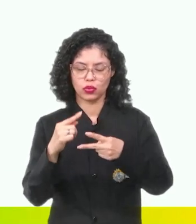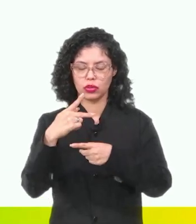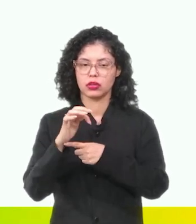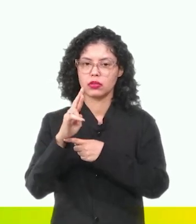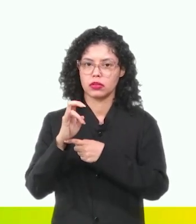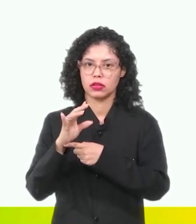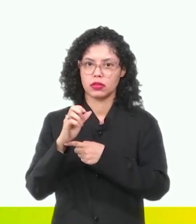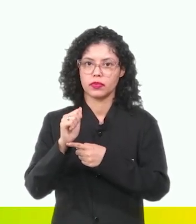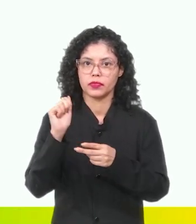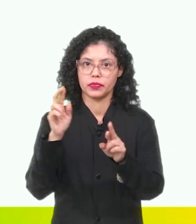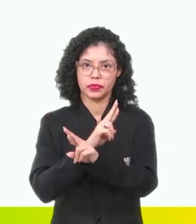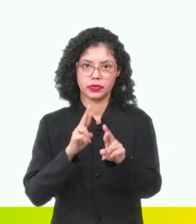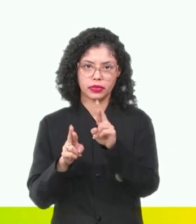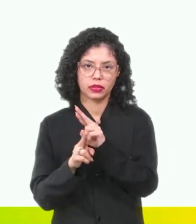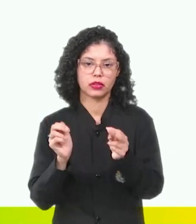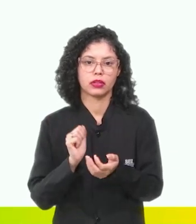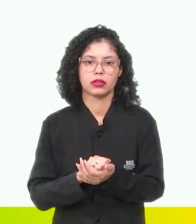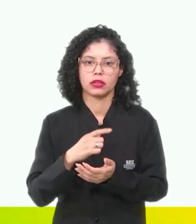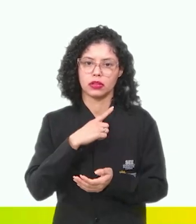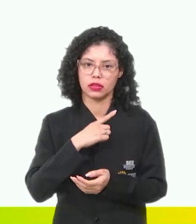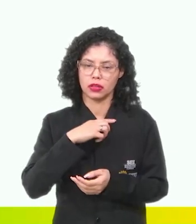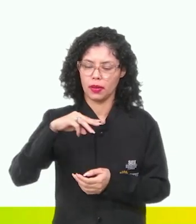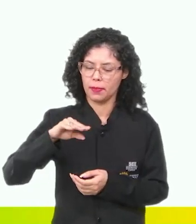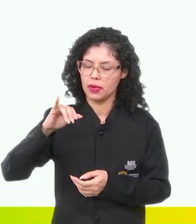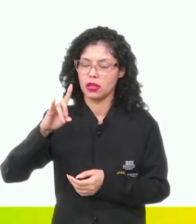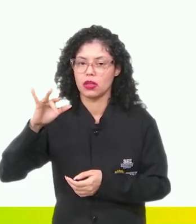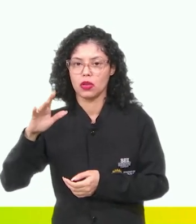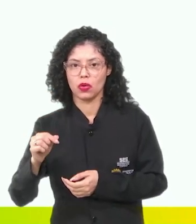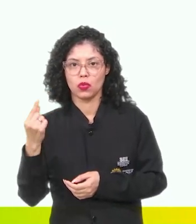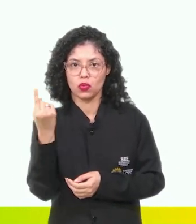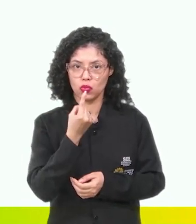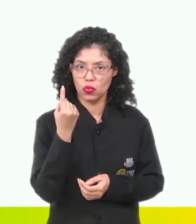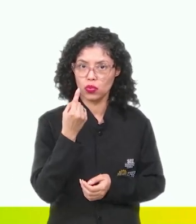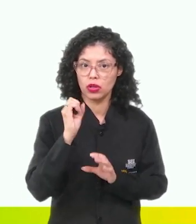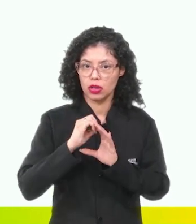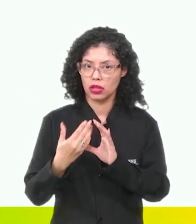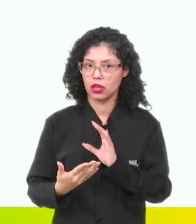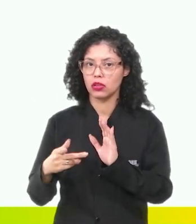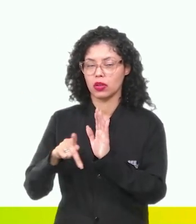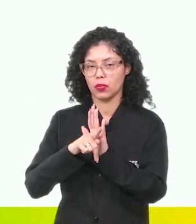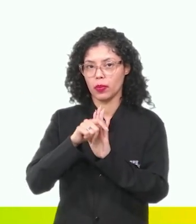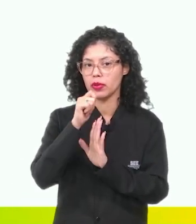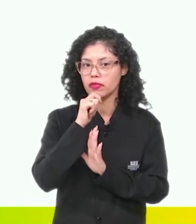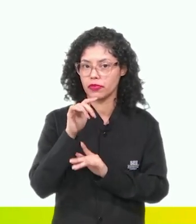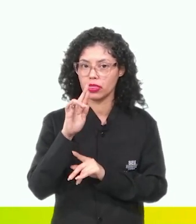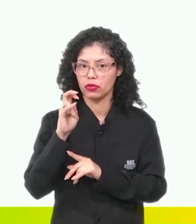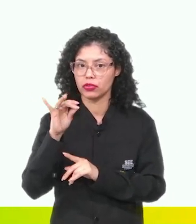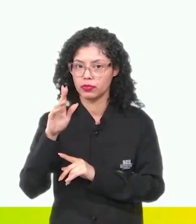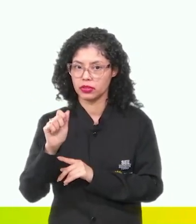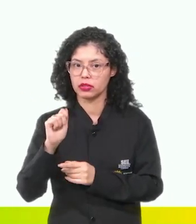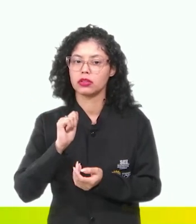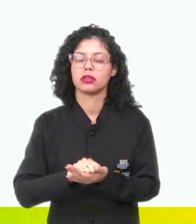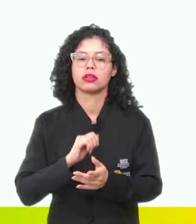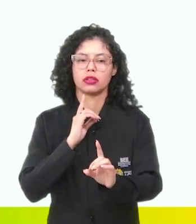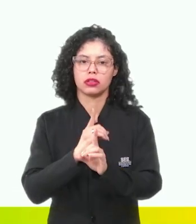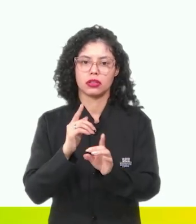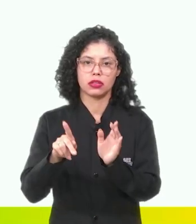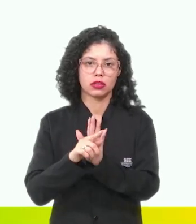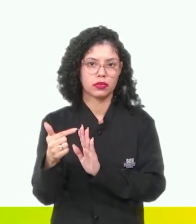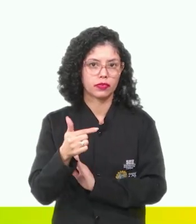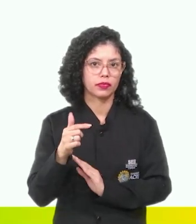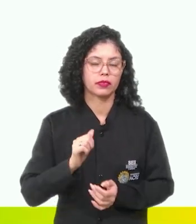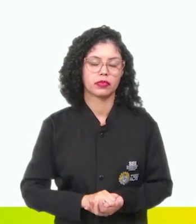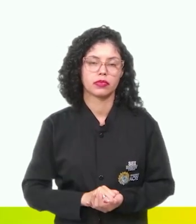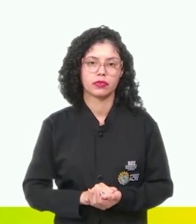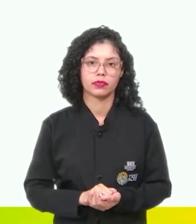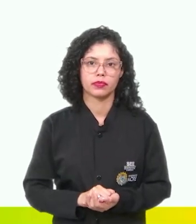fatores interagem durante a meiose para a formação de uma única característica fenotípica, a conhecida segunda lei de Mendel. Não é a